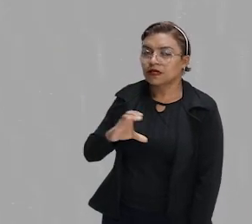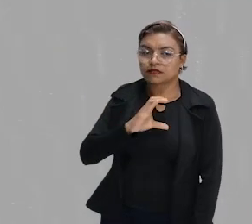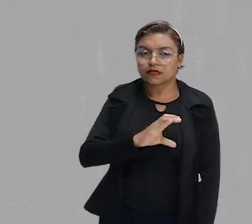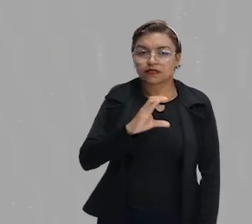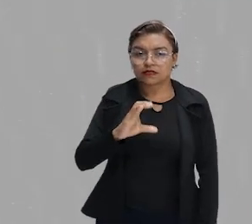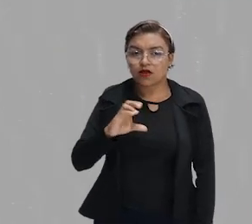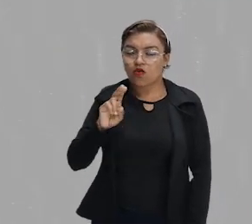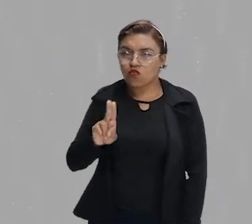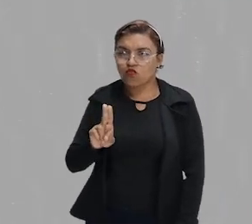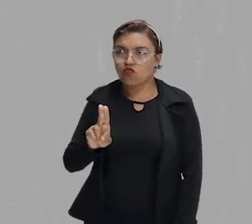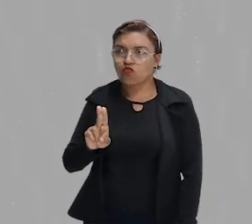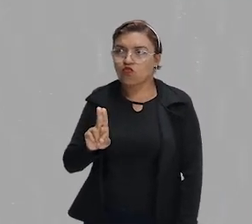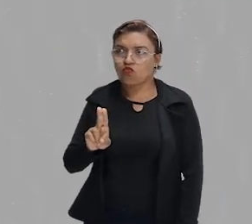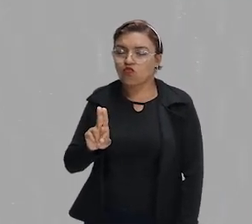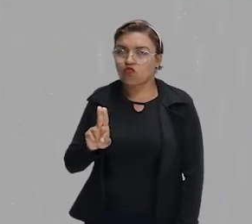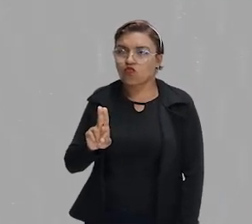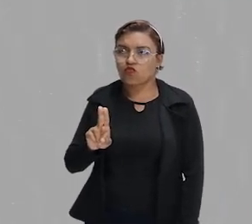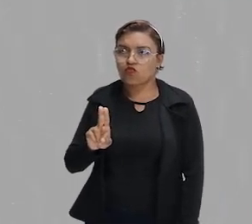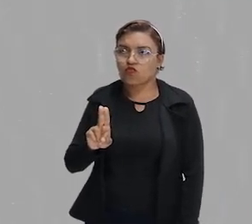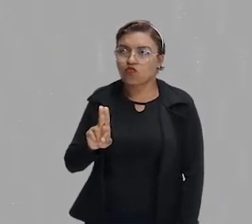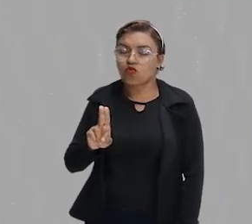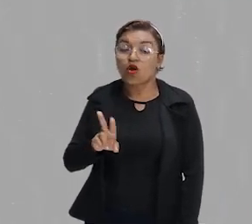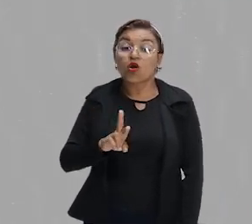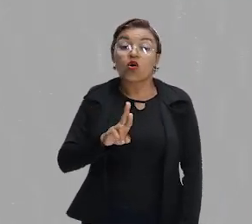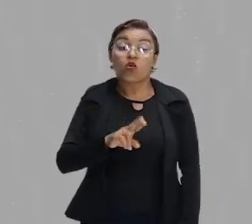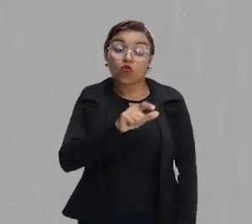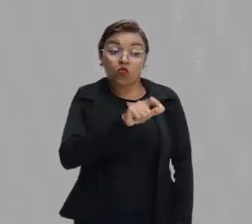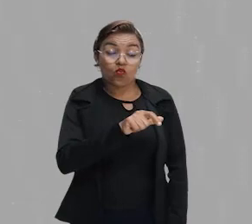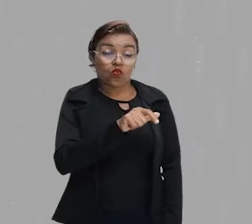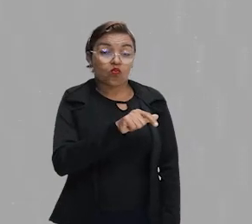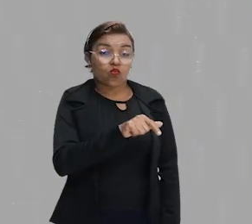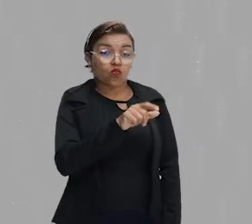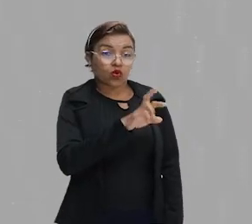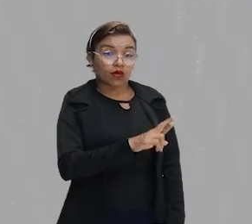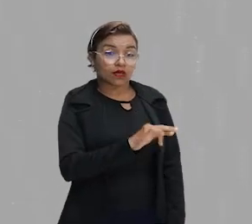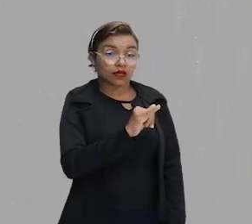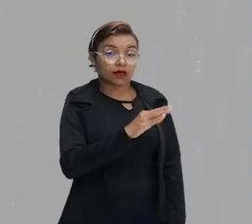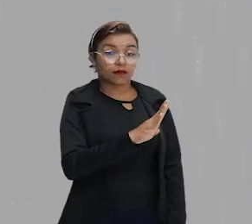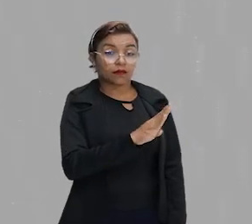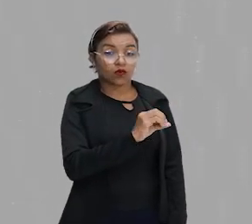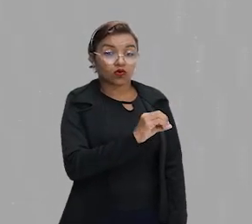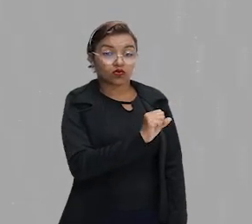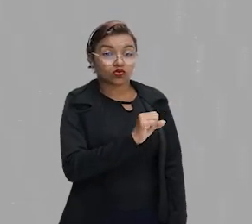C, C e U, o ribossomo ele vai, quando ele lê essas três